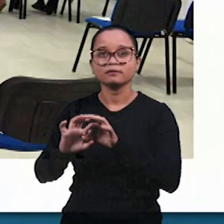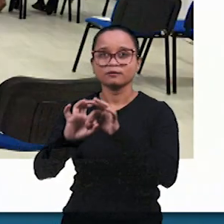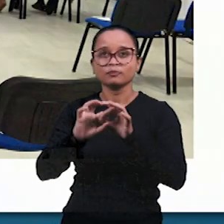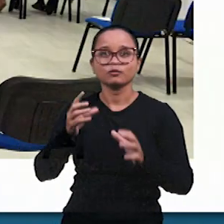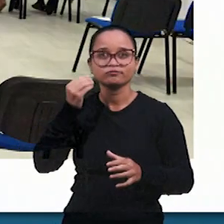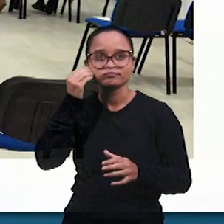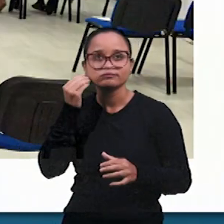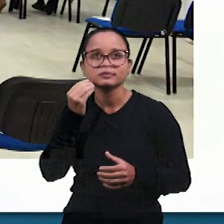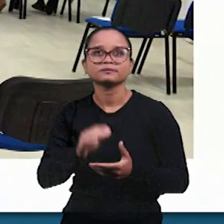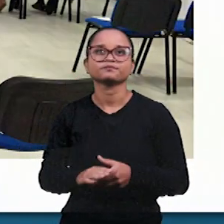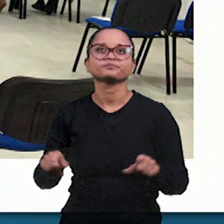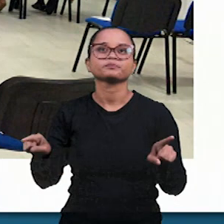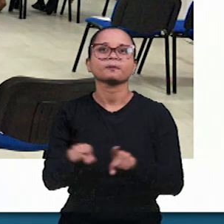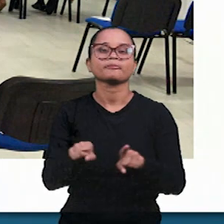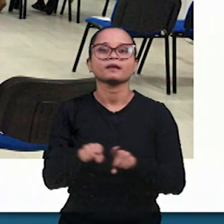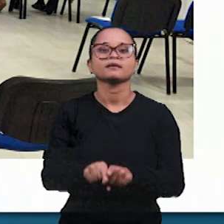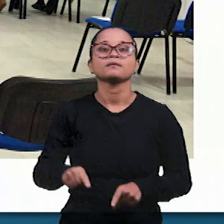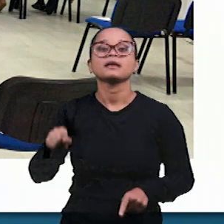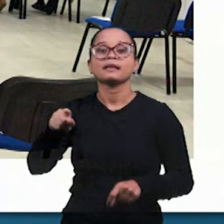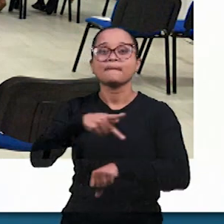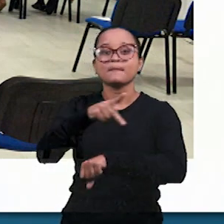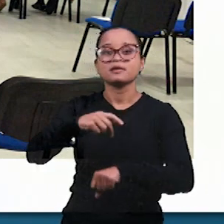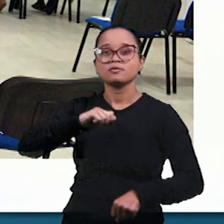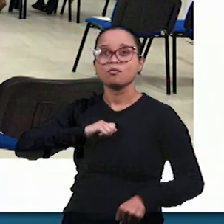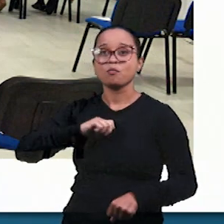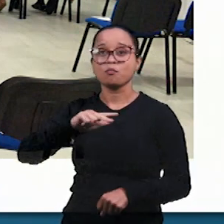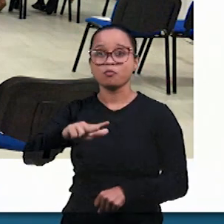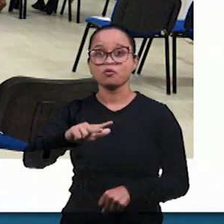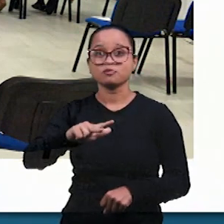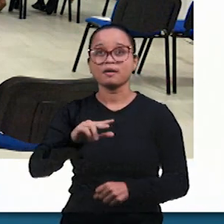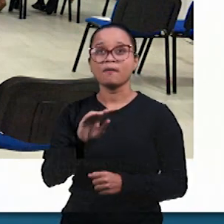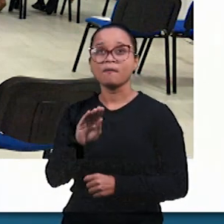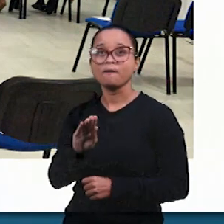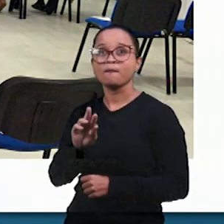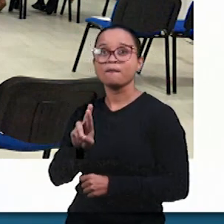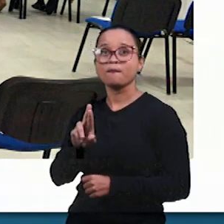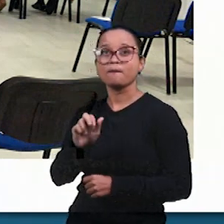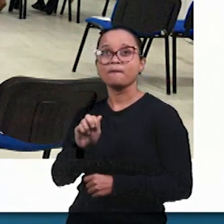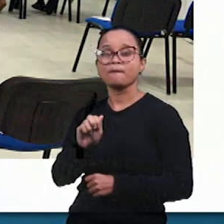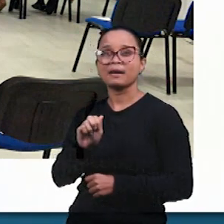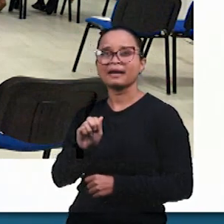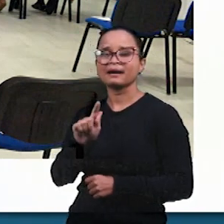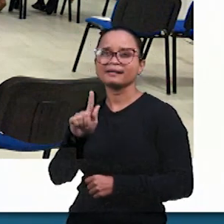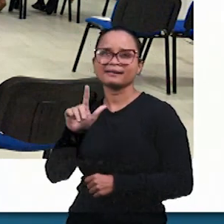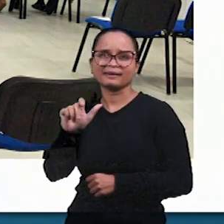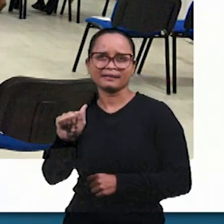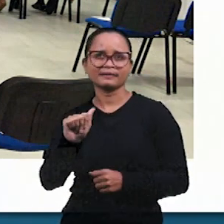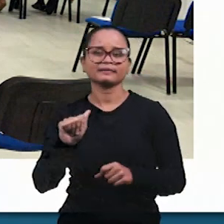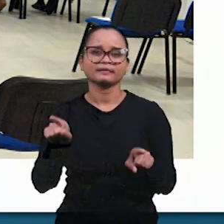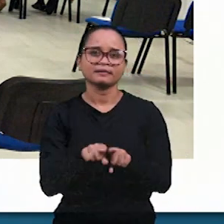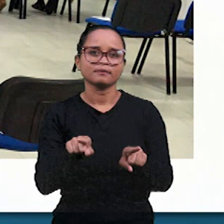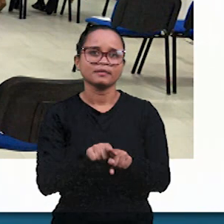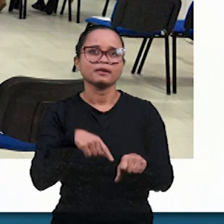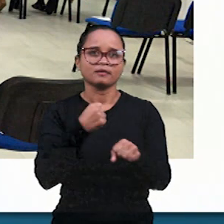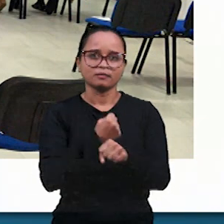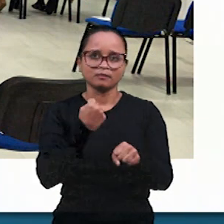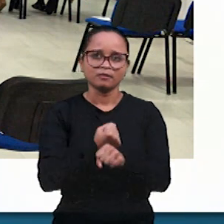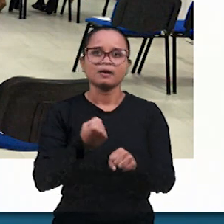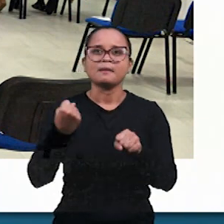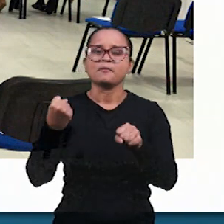à frente, Portugal, em Braga, nós temos algumas imagens de Portugal que foram enviadas. A obra em Portugal tem crescido de